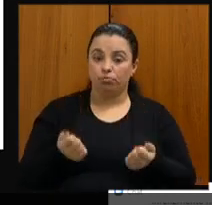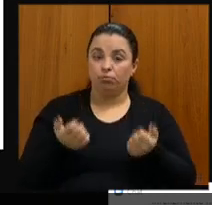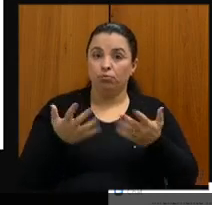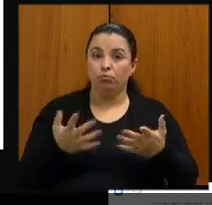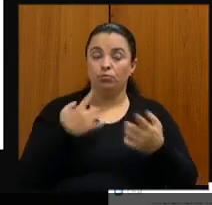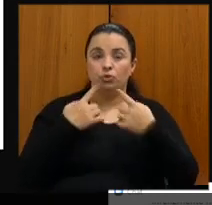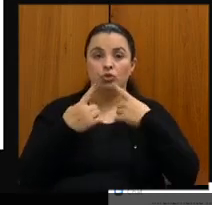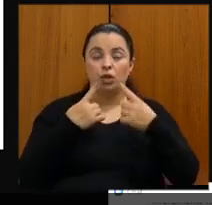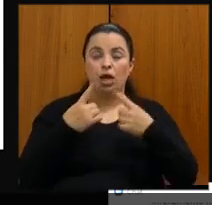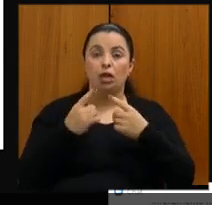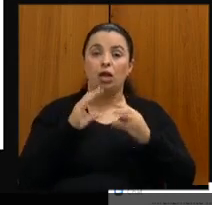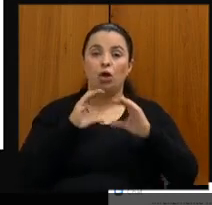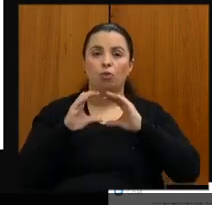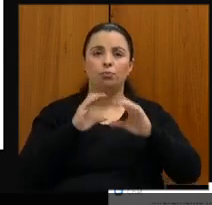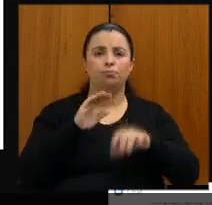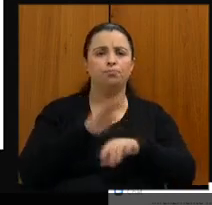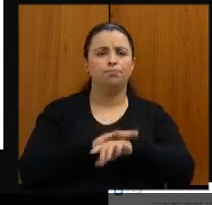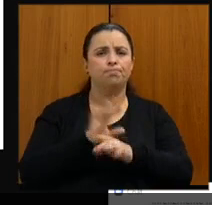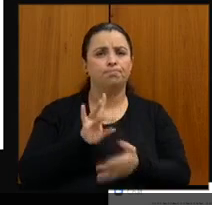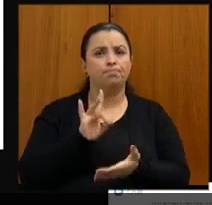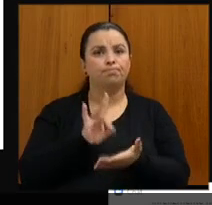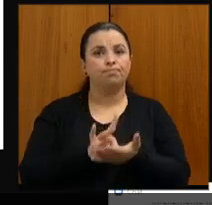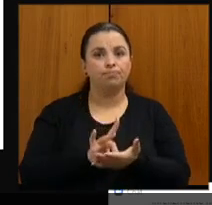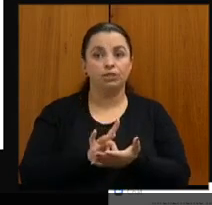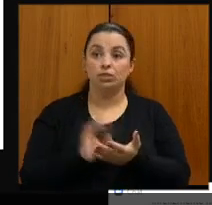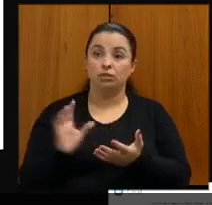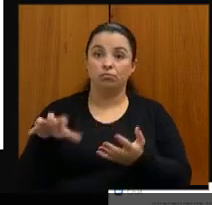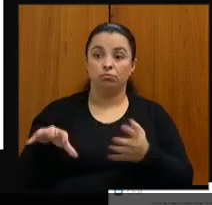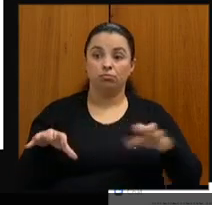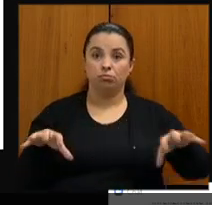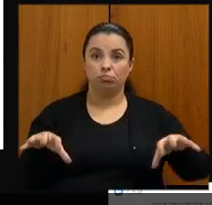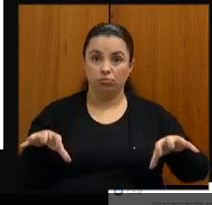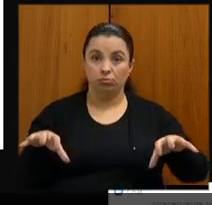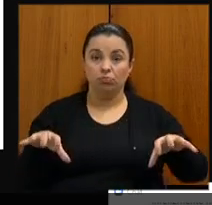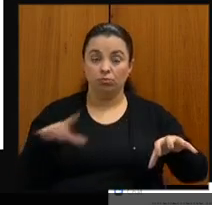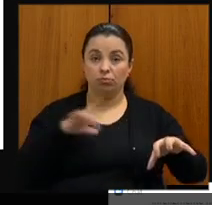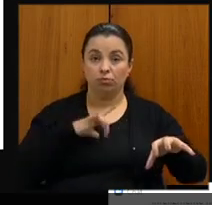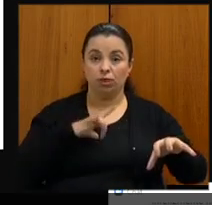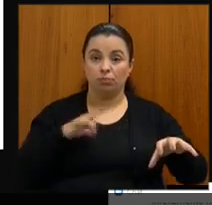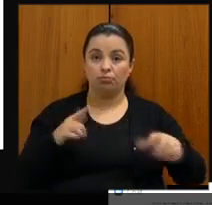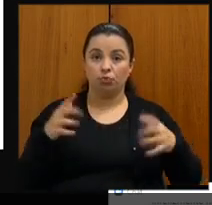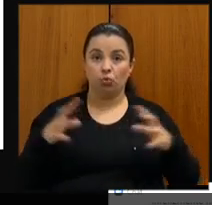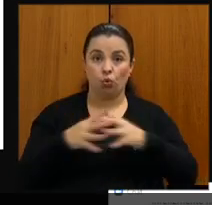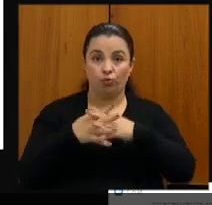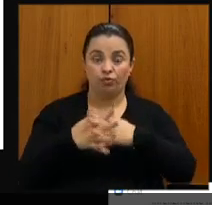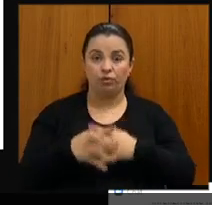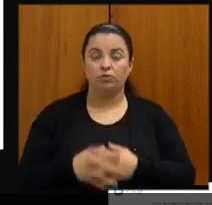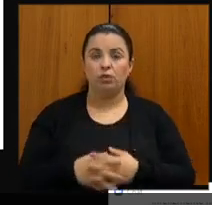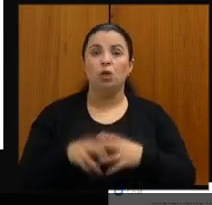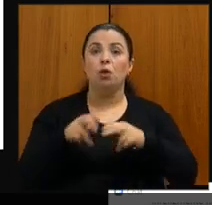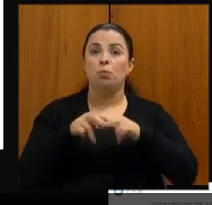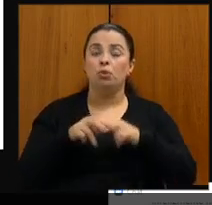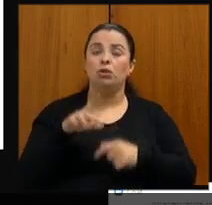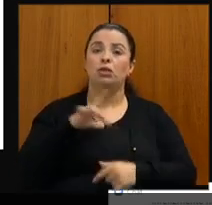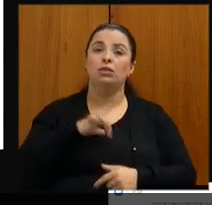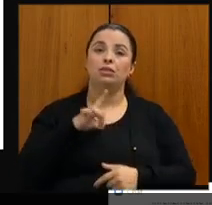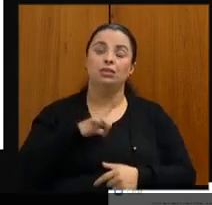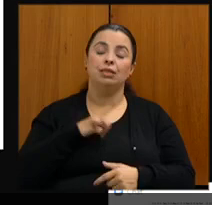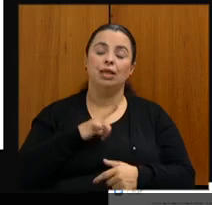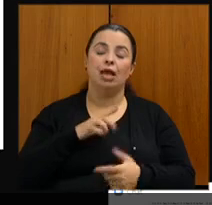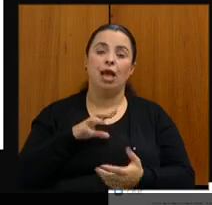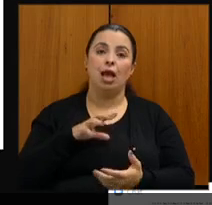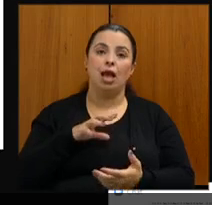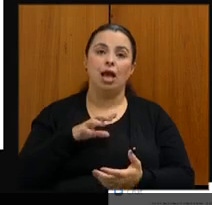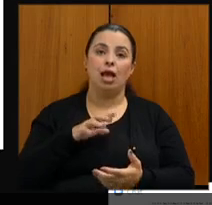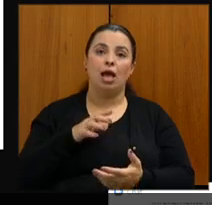mais efetiva entre as partes envolvidas para isso a mesa constitui centralmente pelo